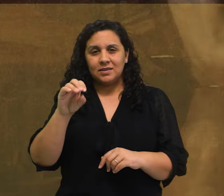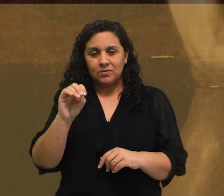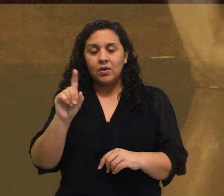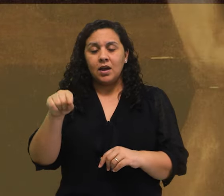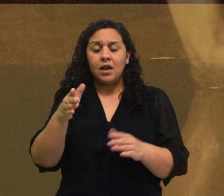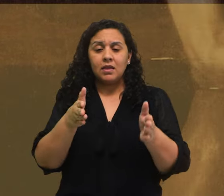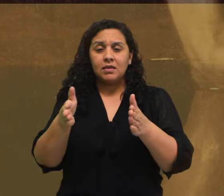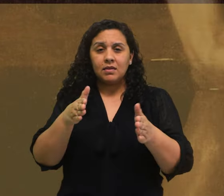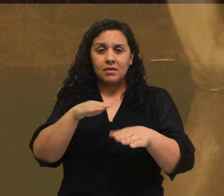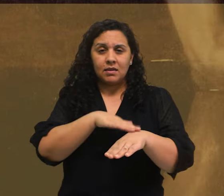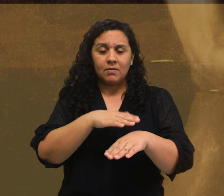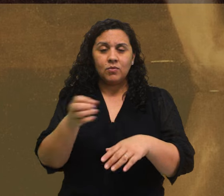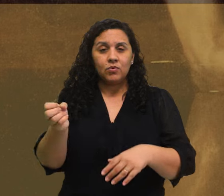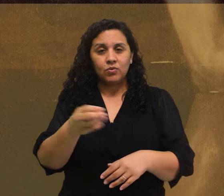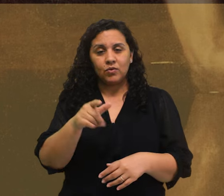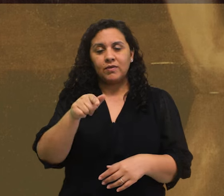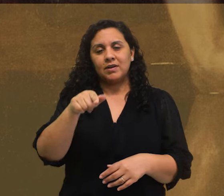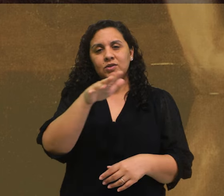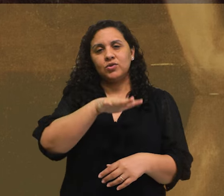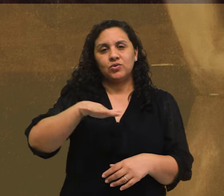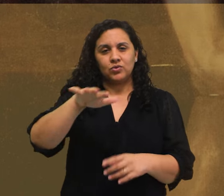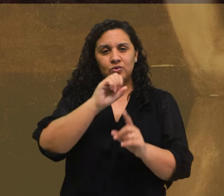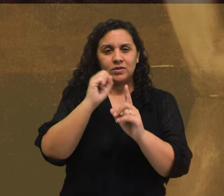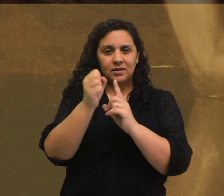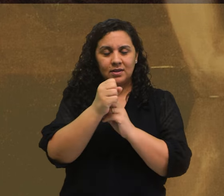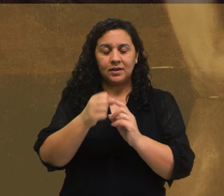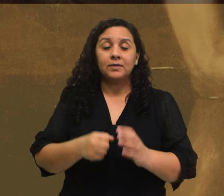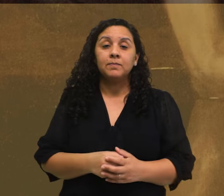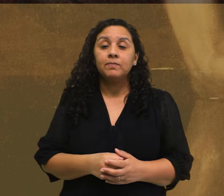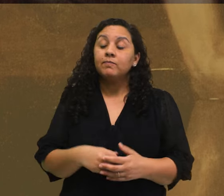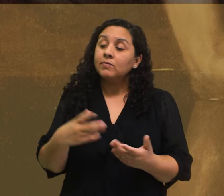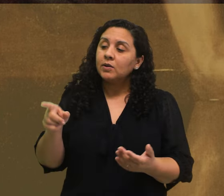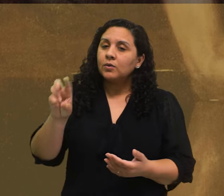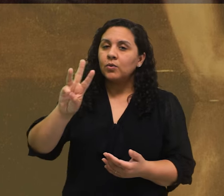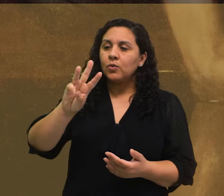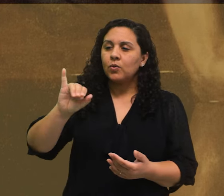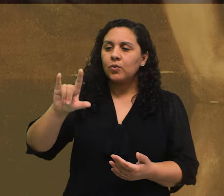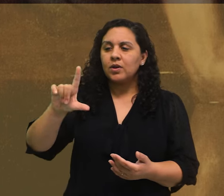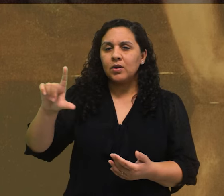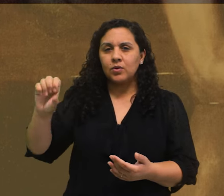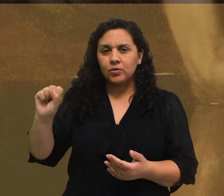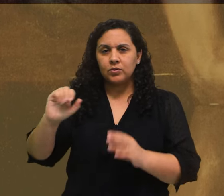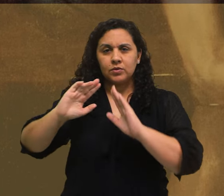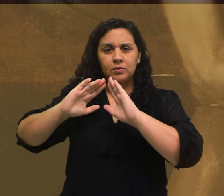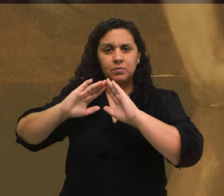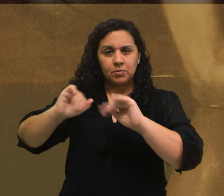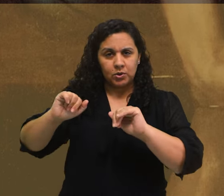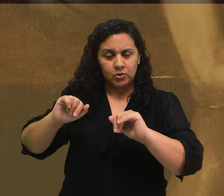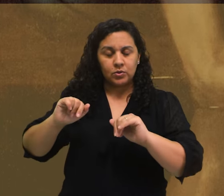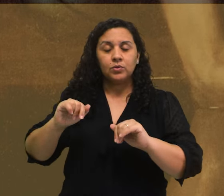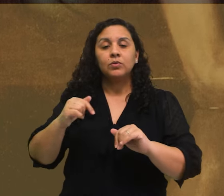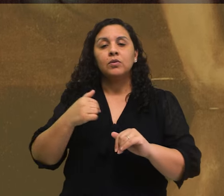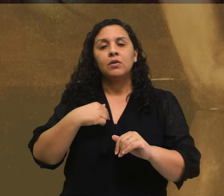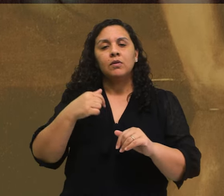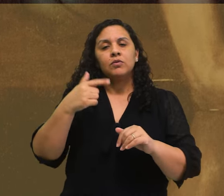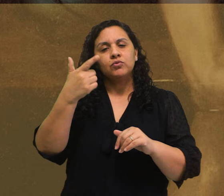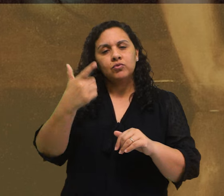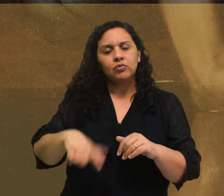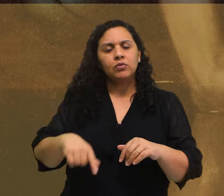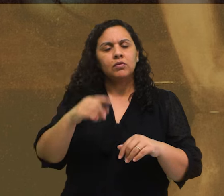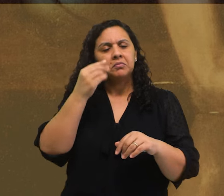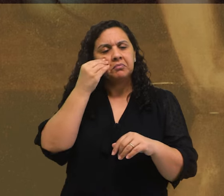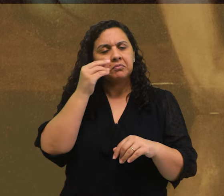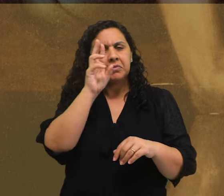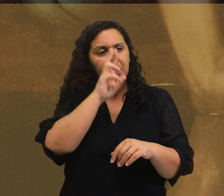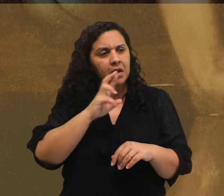sociedade. Então, para poder atender a esse pedido do Wills, nós faremos uma